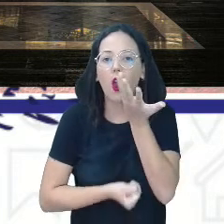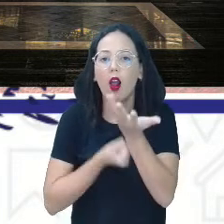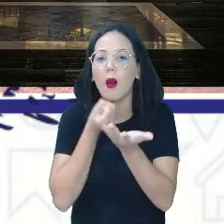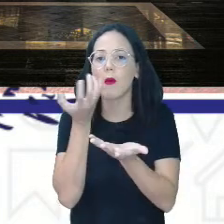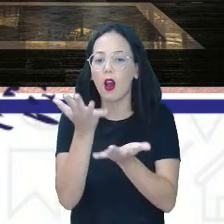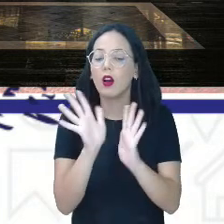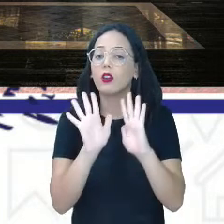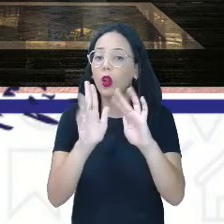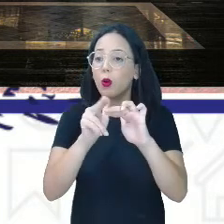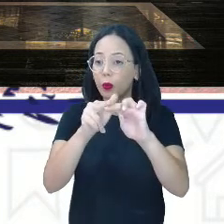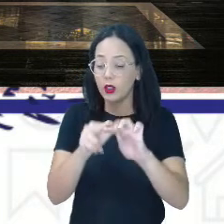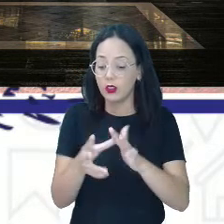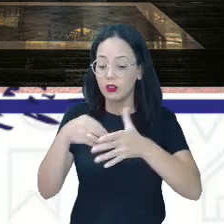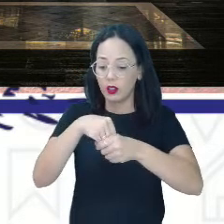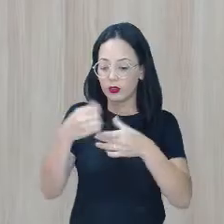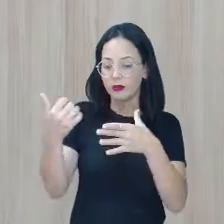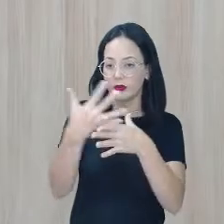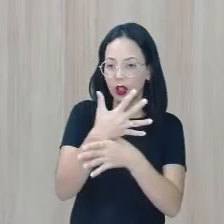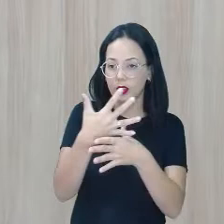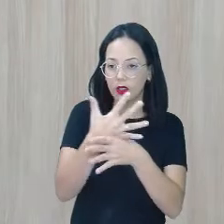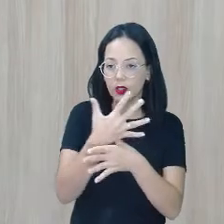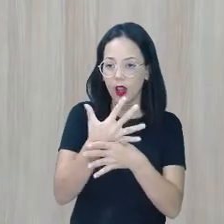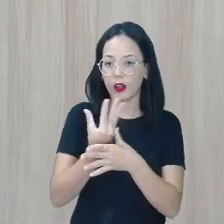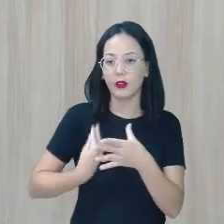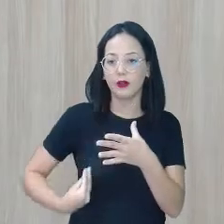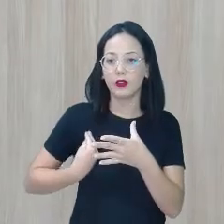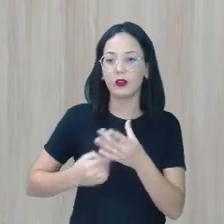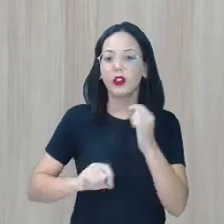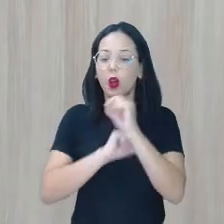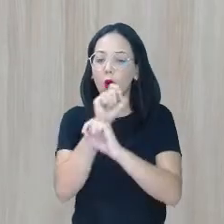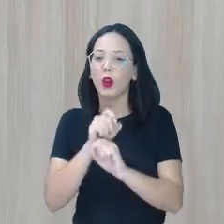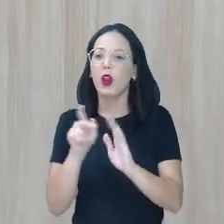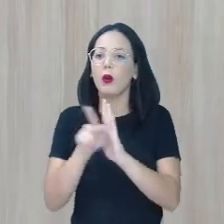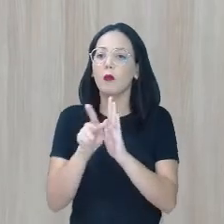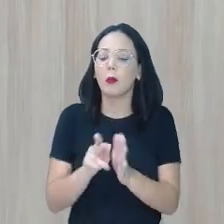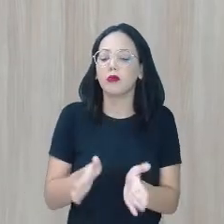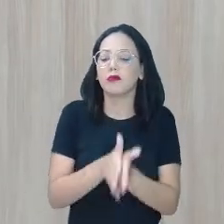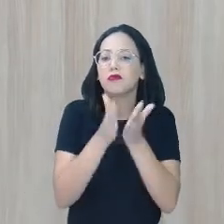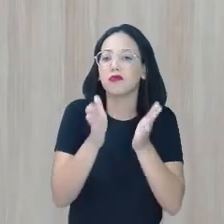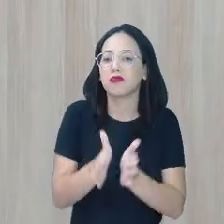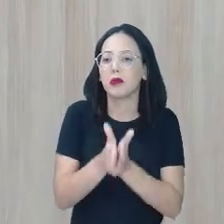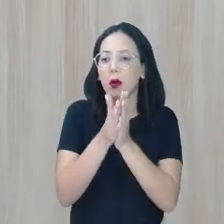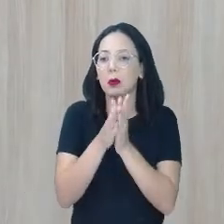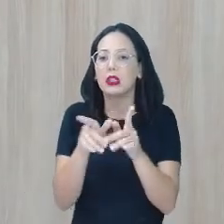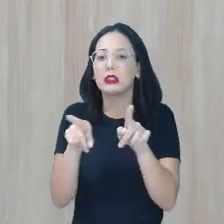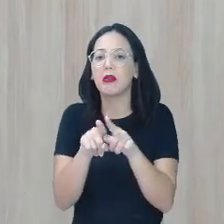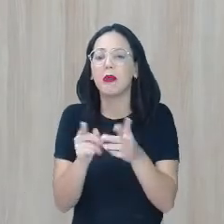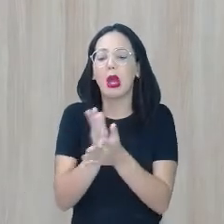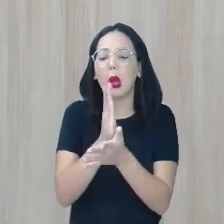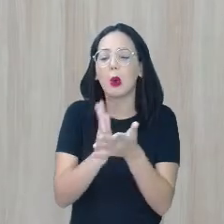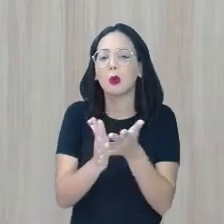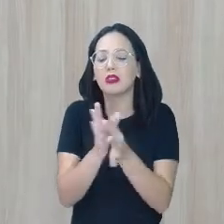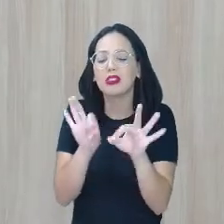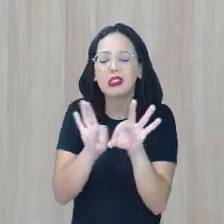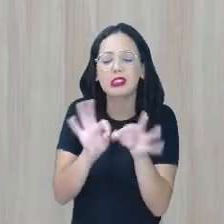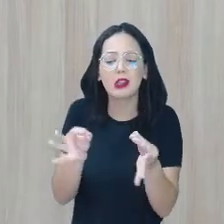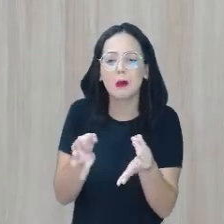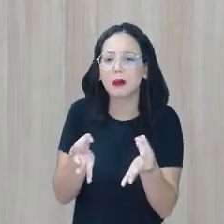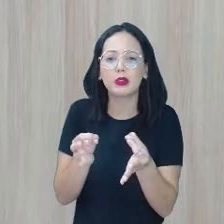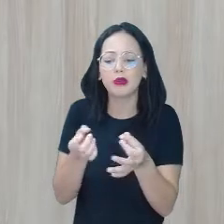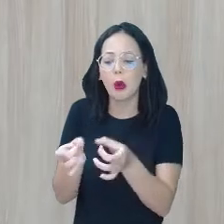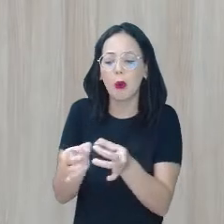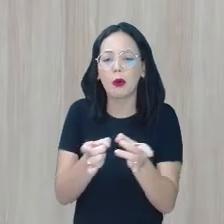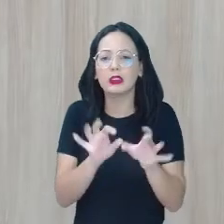vejam, nas cidades, né, viviam os artesãos pobres e os pequenos comerciantes, né?